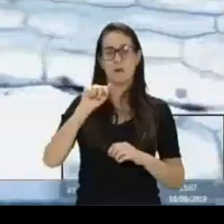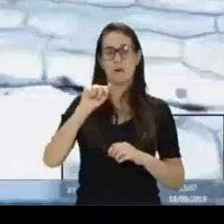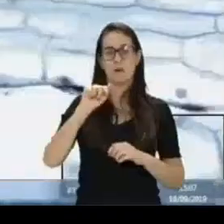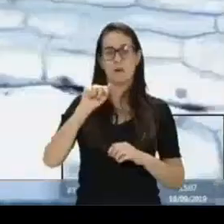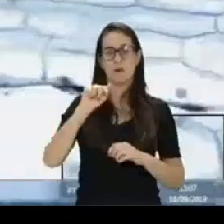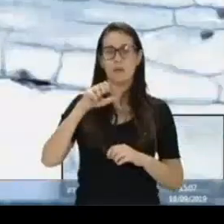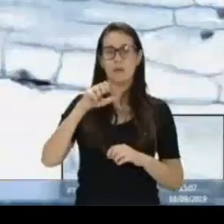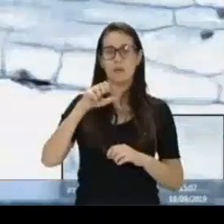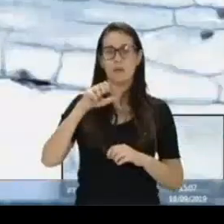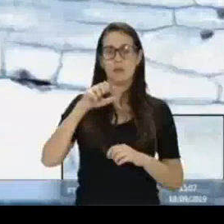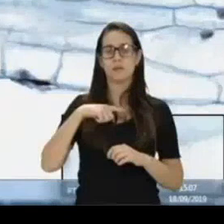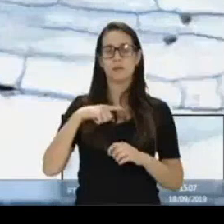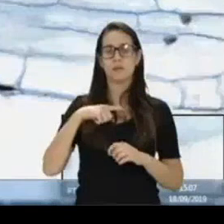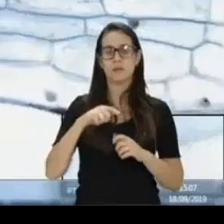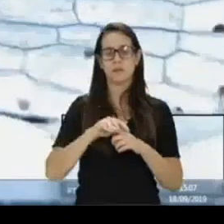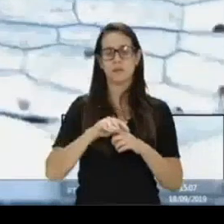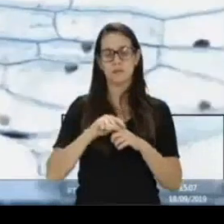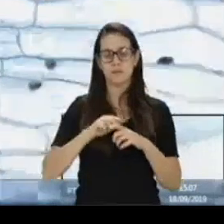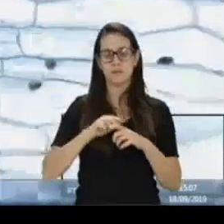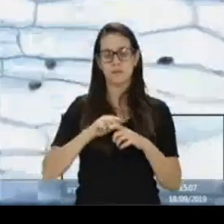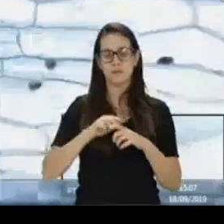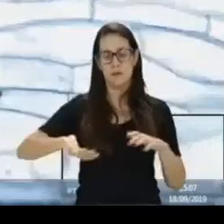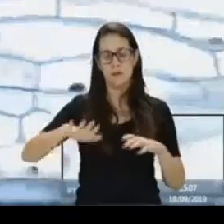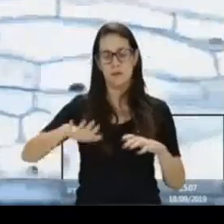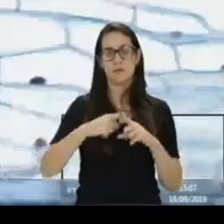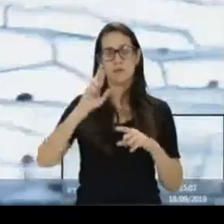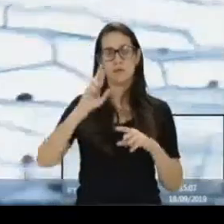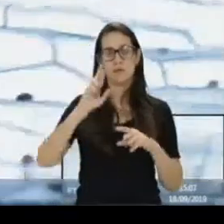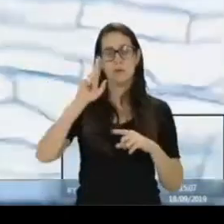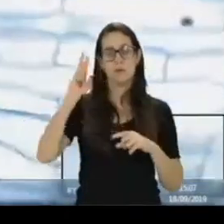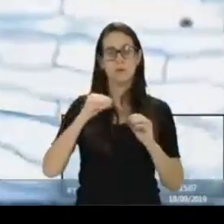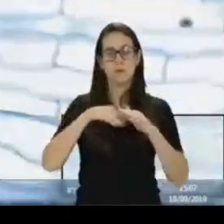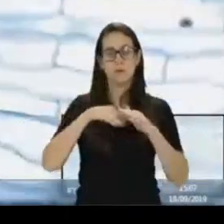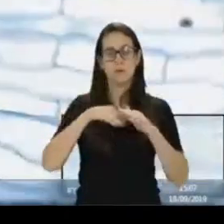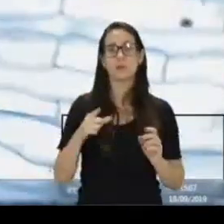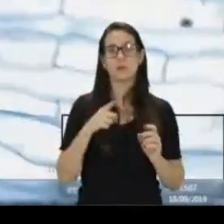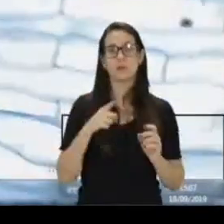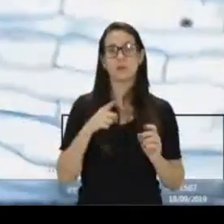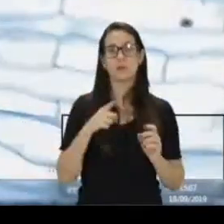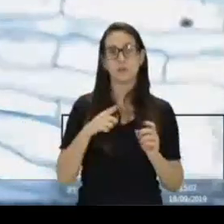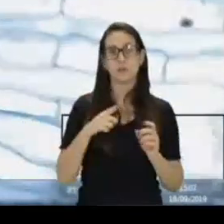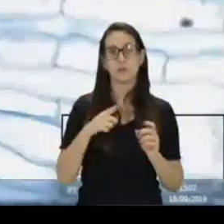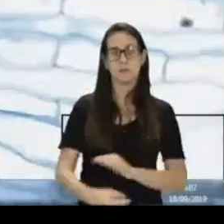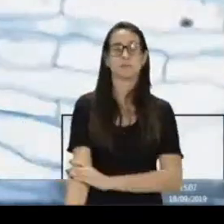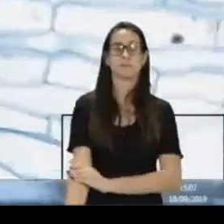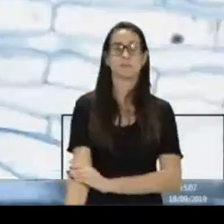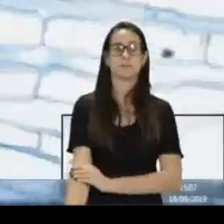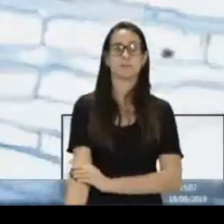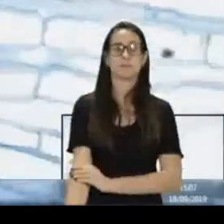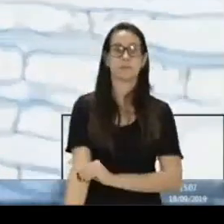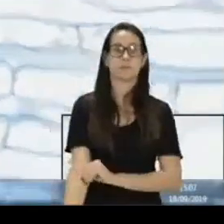eles são responsáveis por armazenamento. Então, eles armazenam pigmentos, armazenam